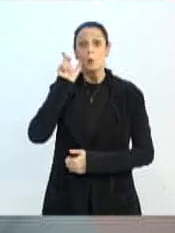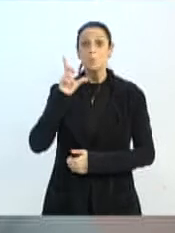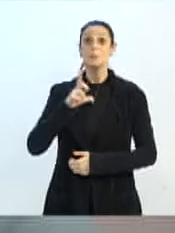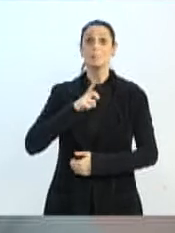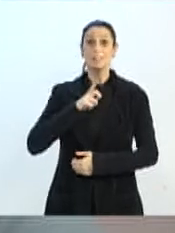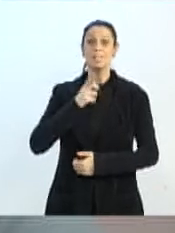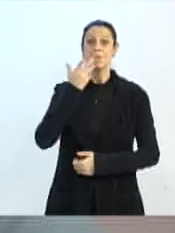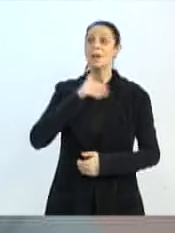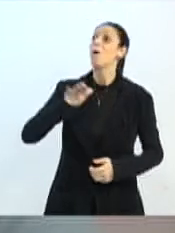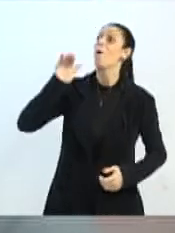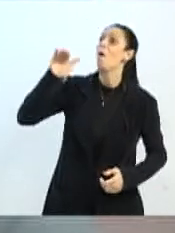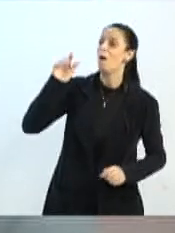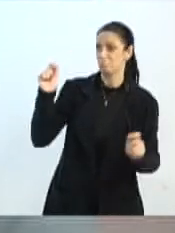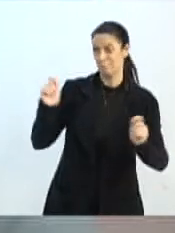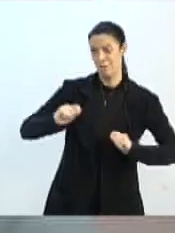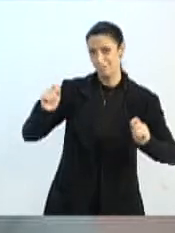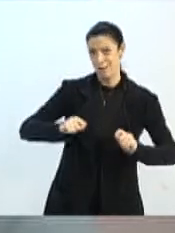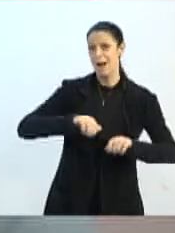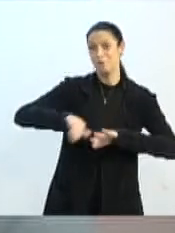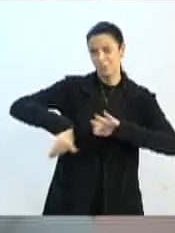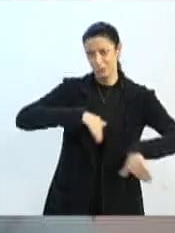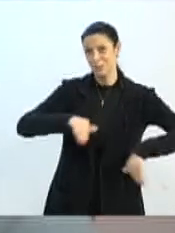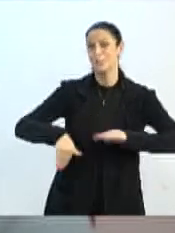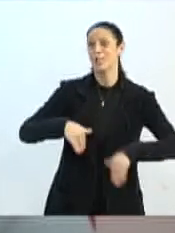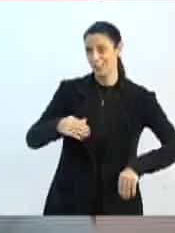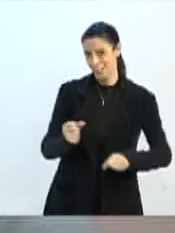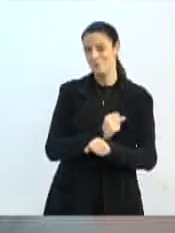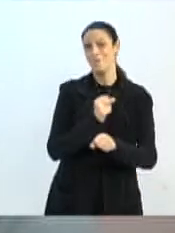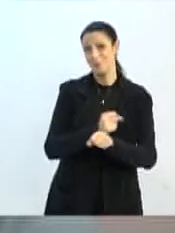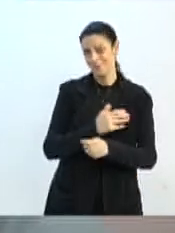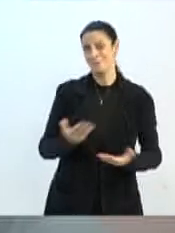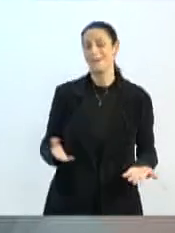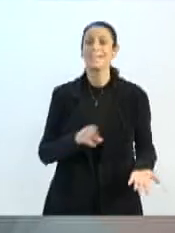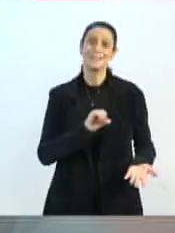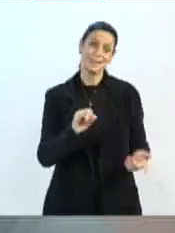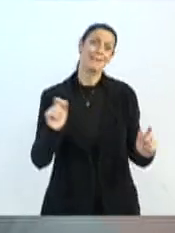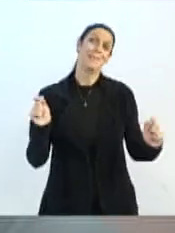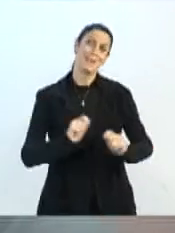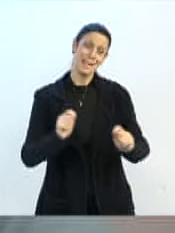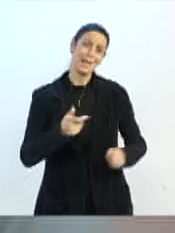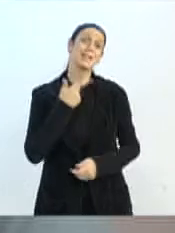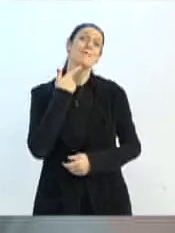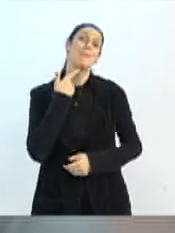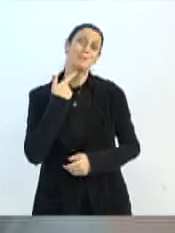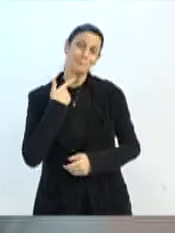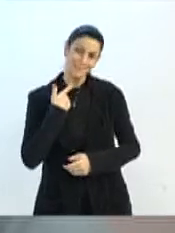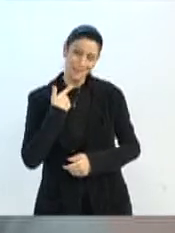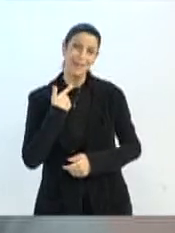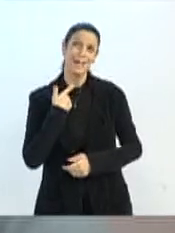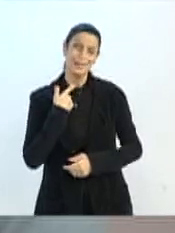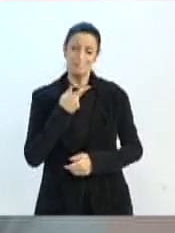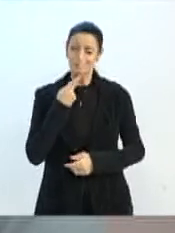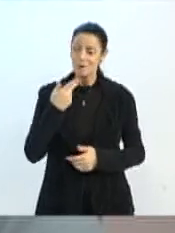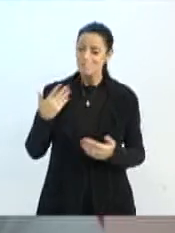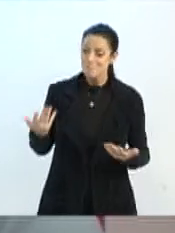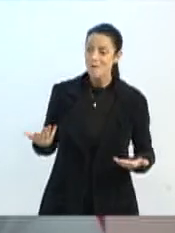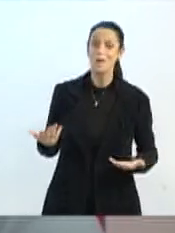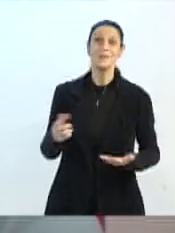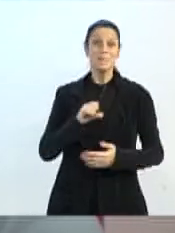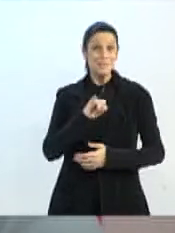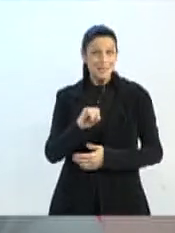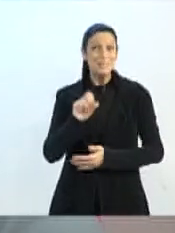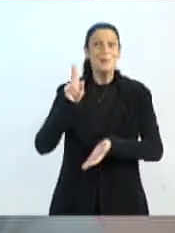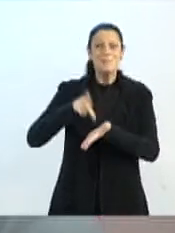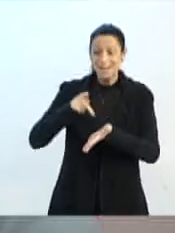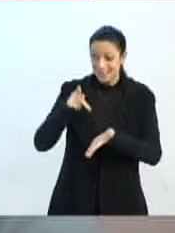podia fazer uma piscina no condomínio. Olha que amor! Se a gente pudesse fazer, né, todos os pedidos deles, até brinquei outro condomínio, ia ficar especial,